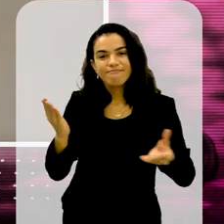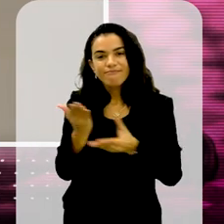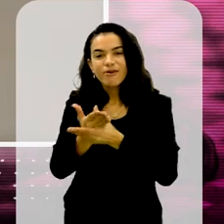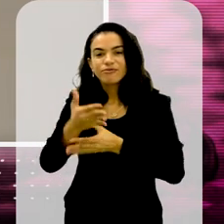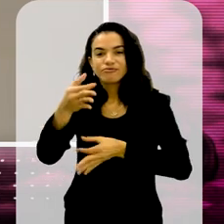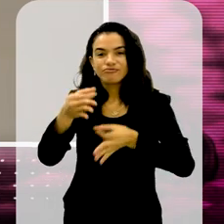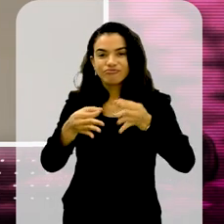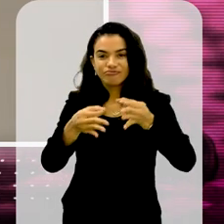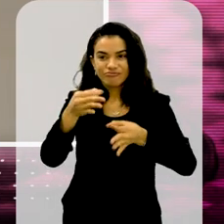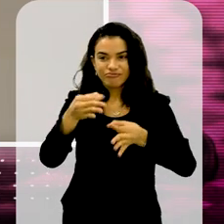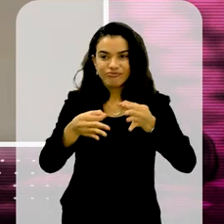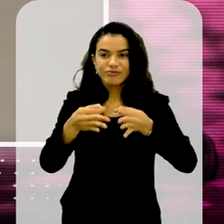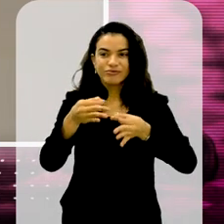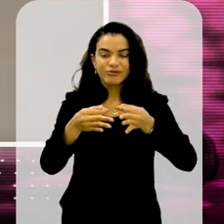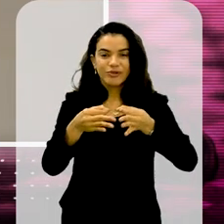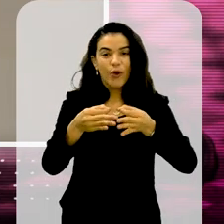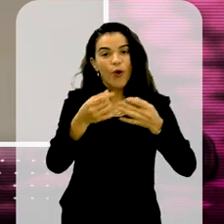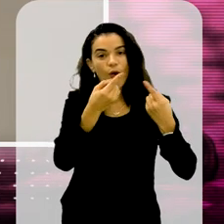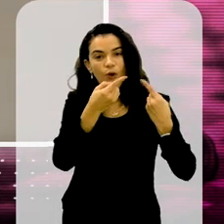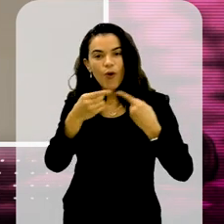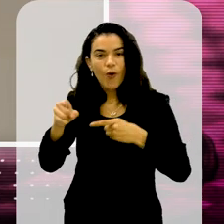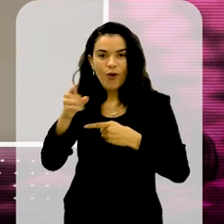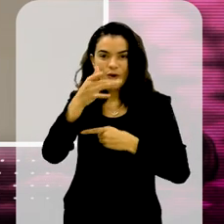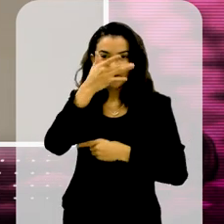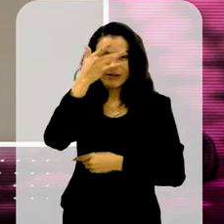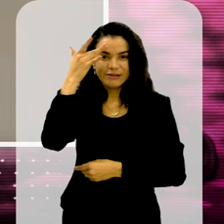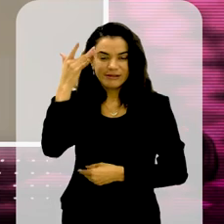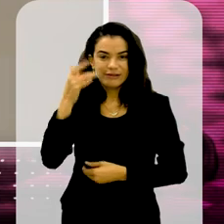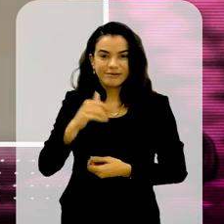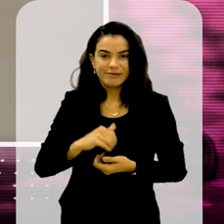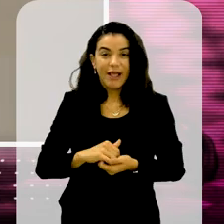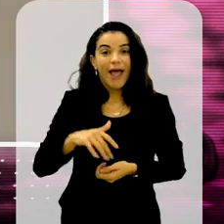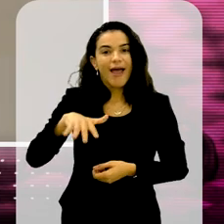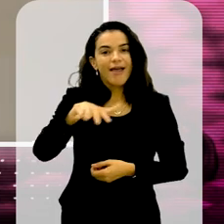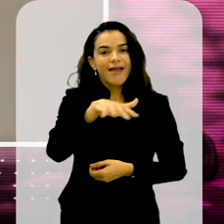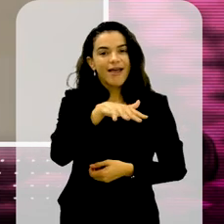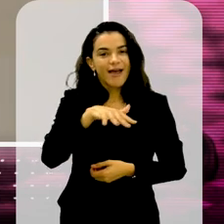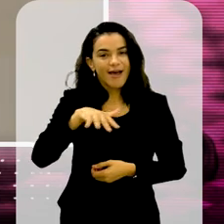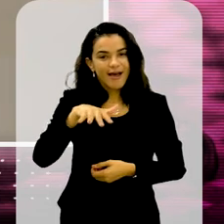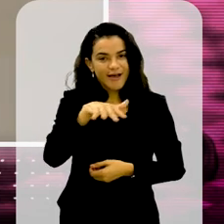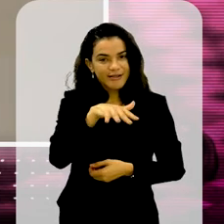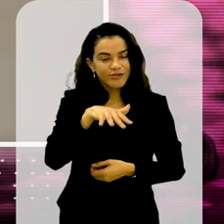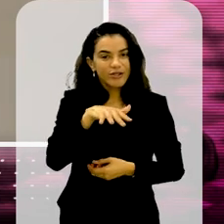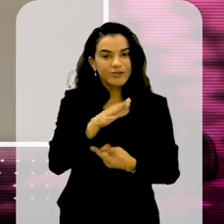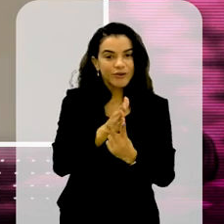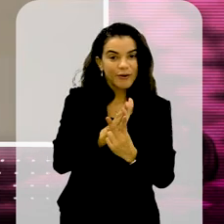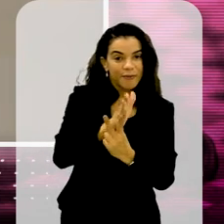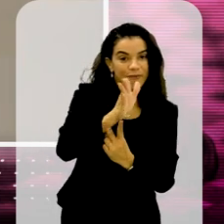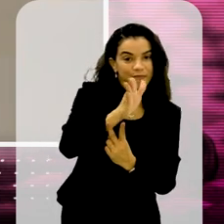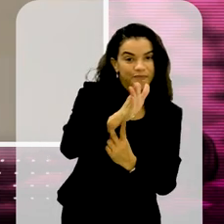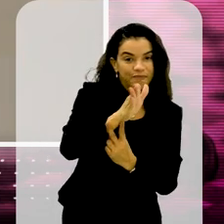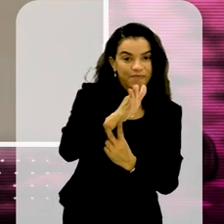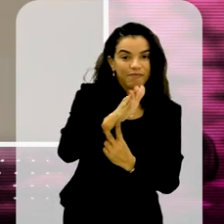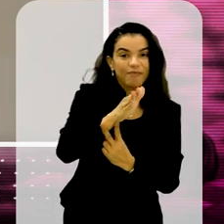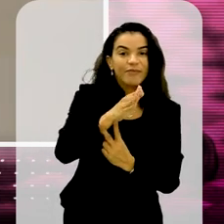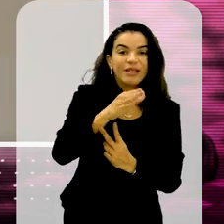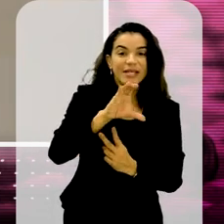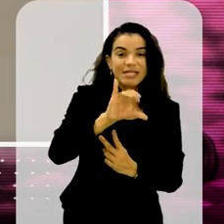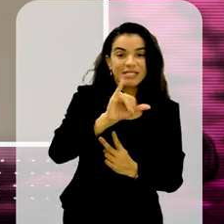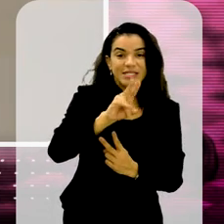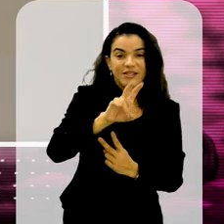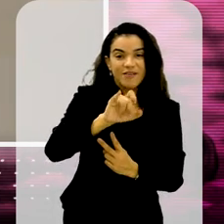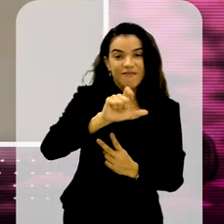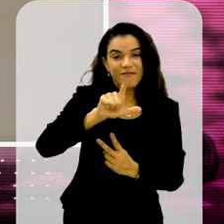com uma ação judicial também contra essa pessoa. E aí essa situação pode se desdobrar em duas esferas: a